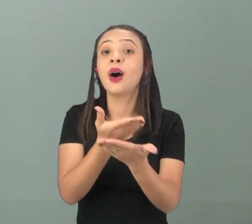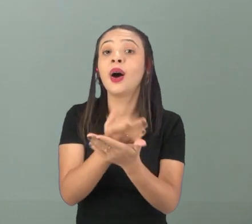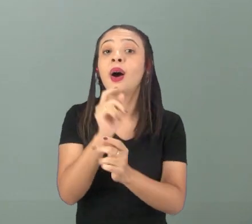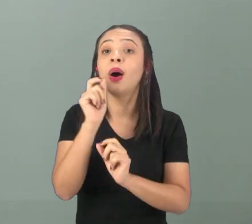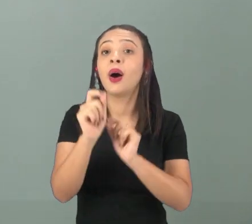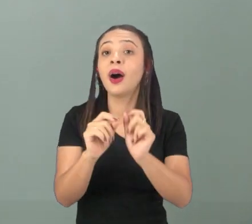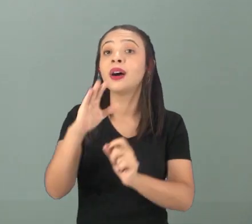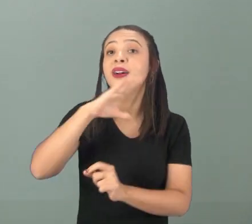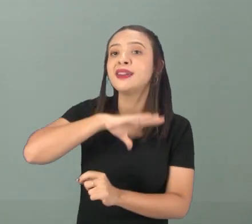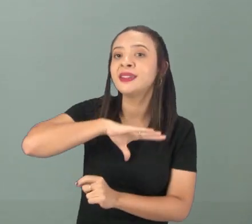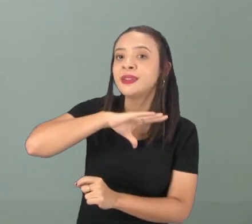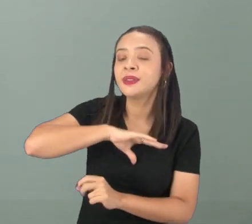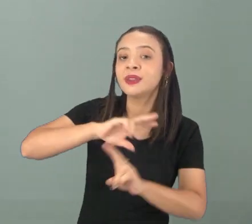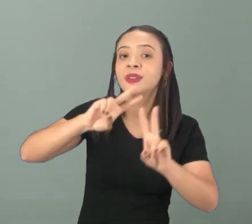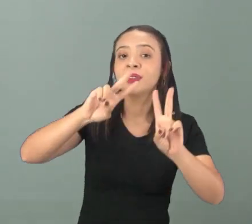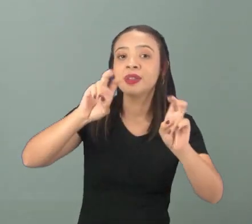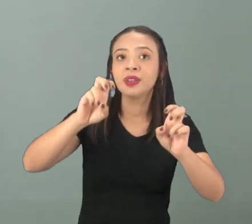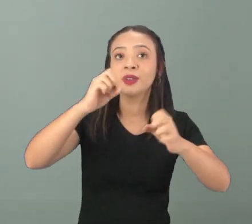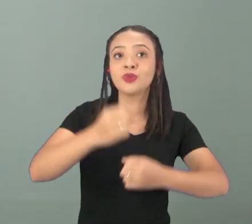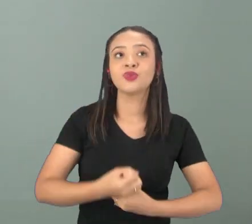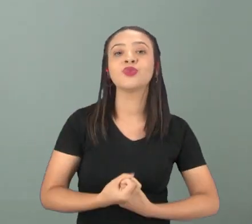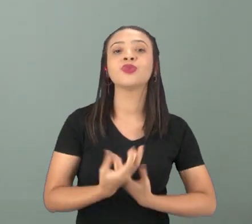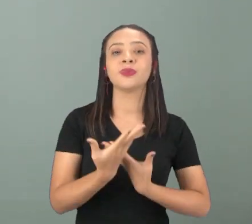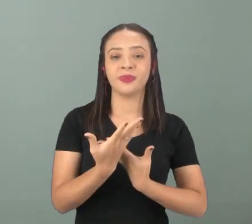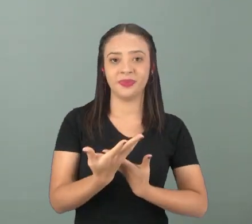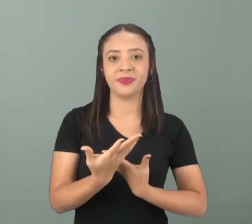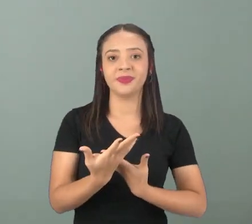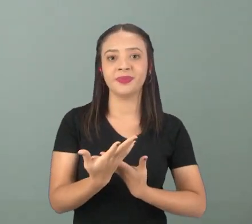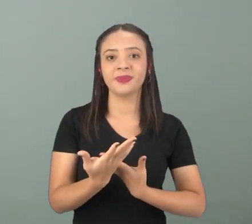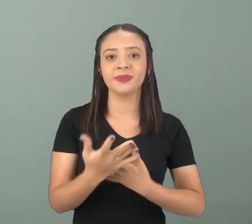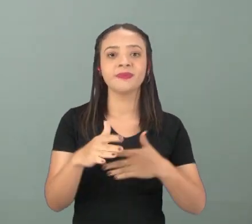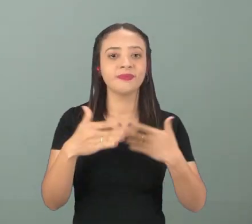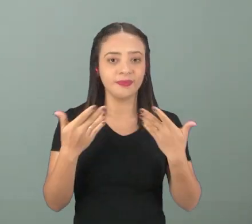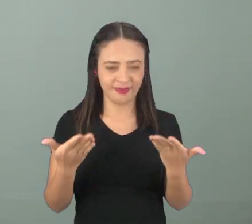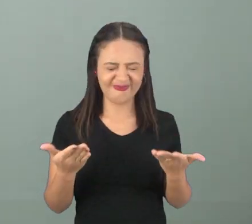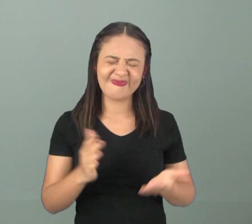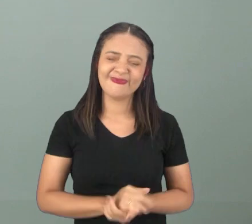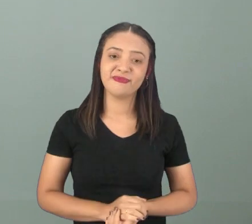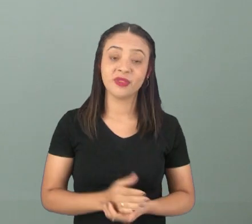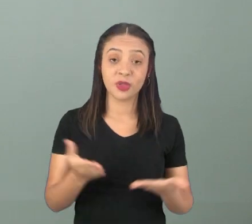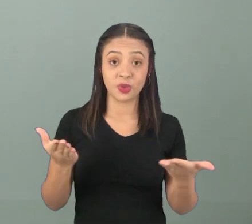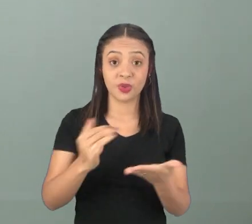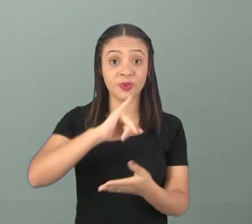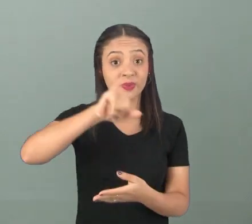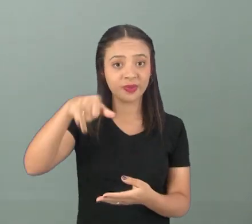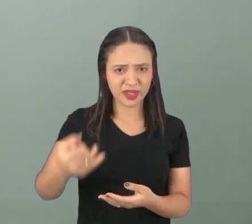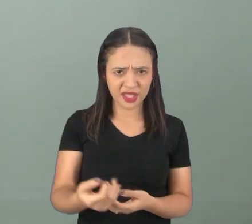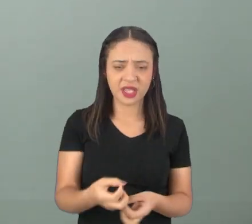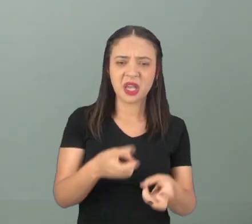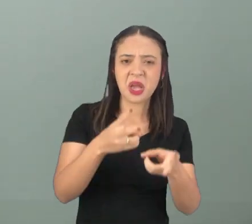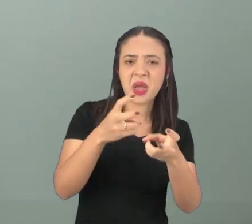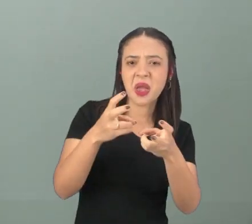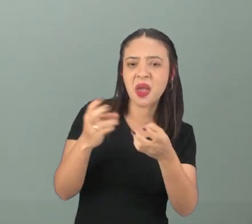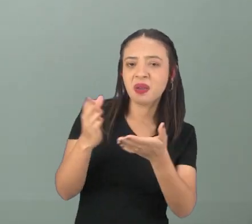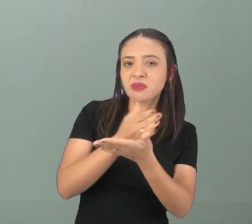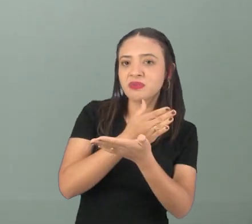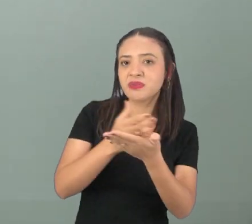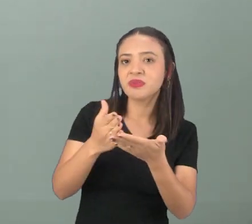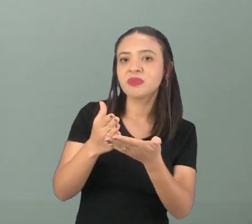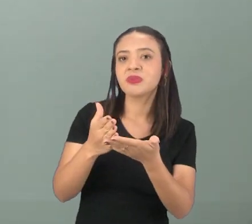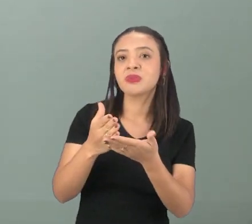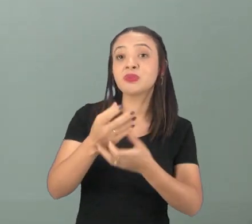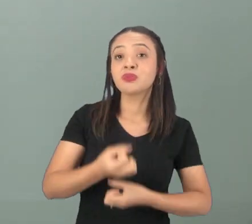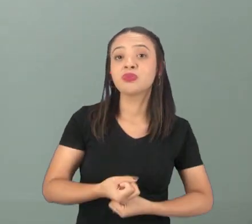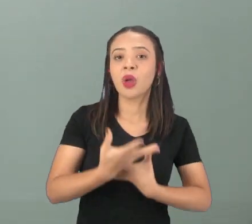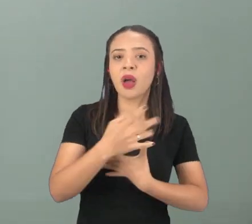língua portuguesa sobre poemas, tá? Hoje a gente vai ter oportunidade de poder analisar alguns poemas e que tal